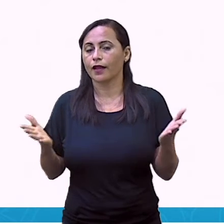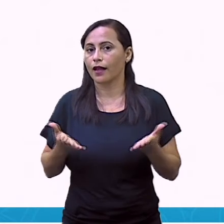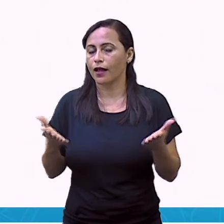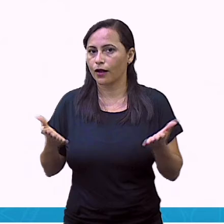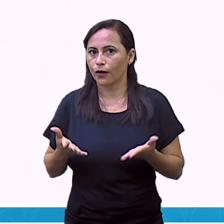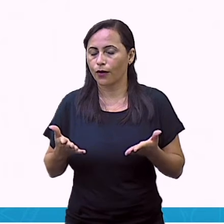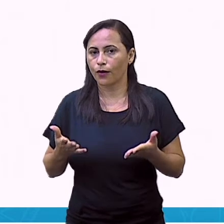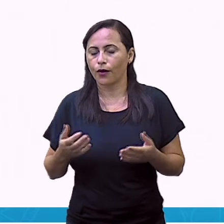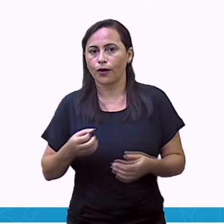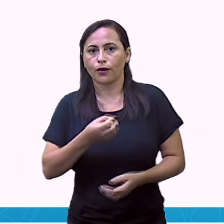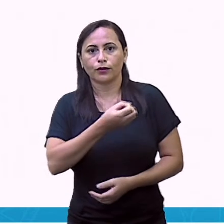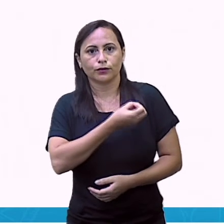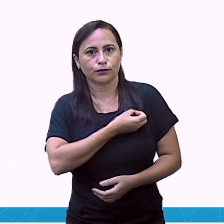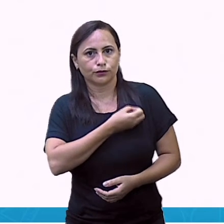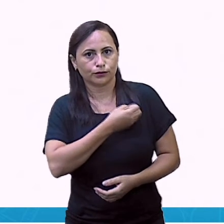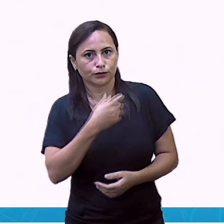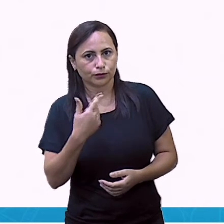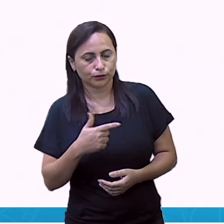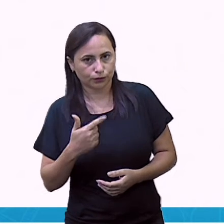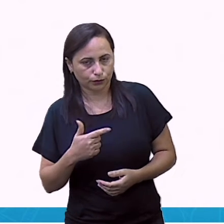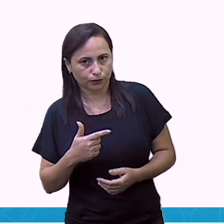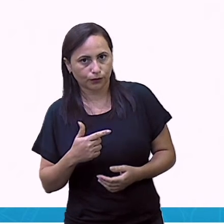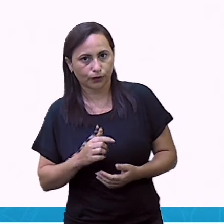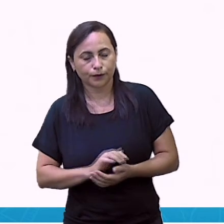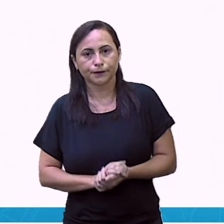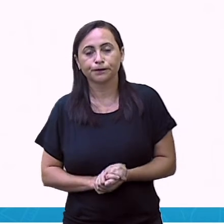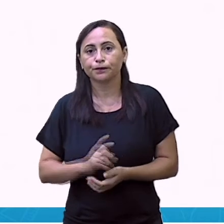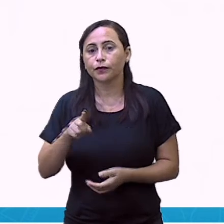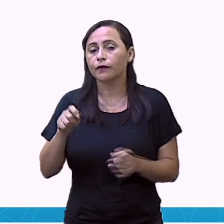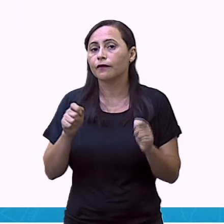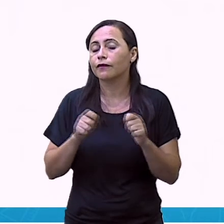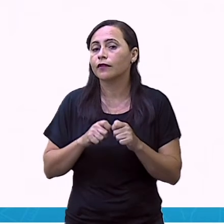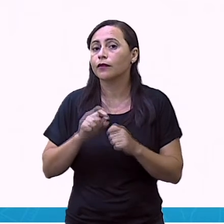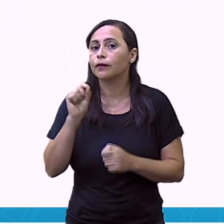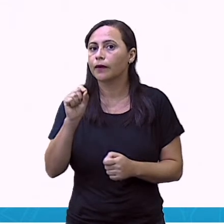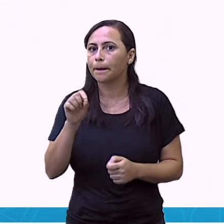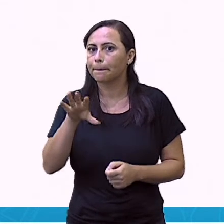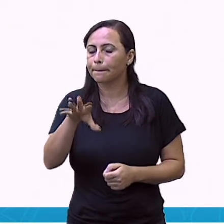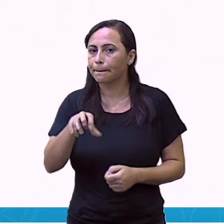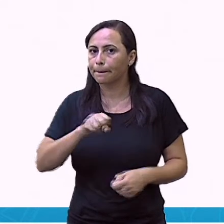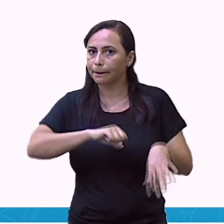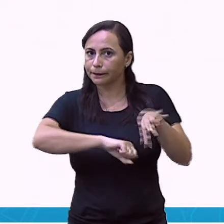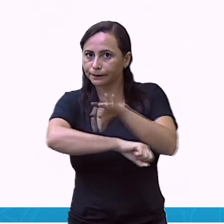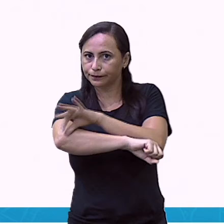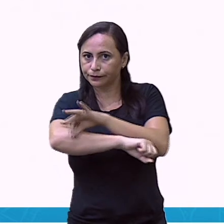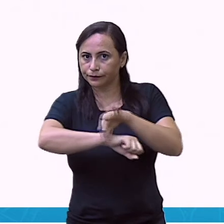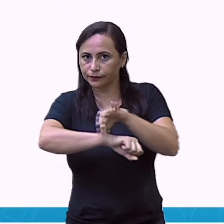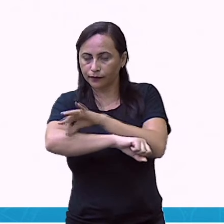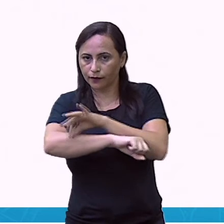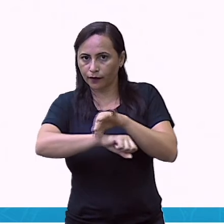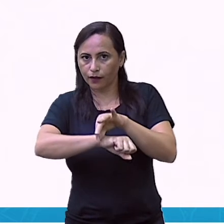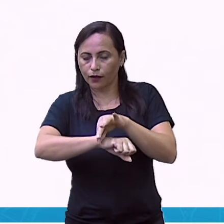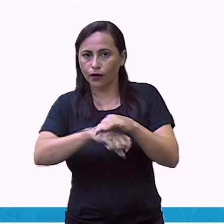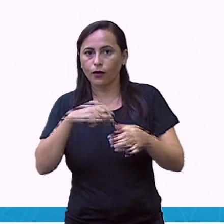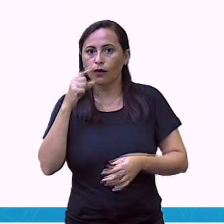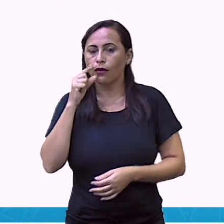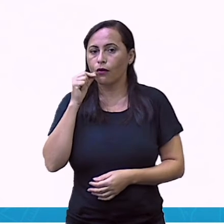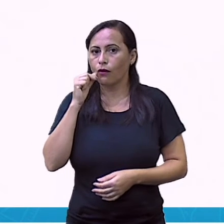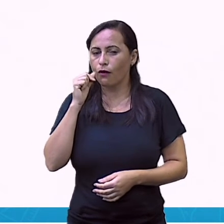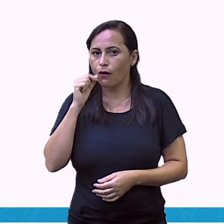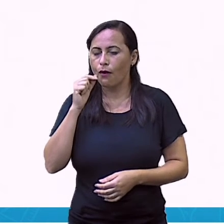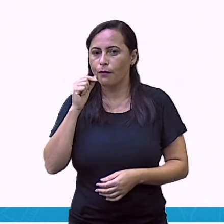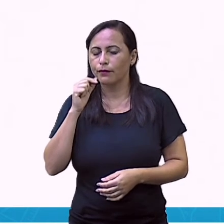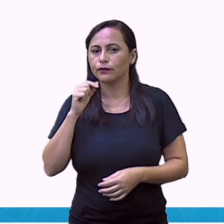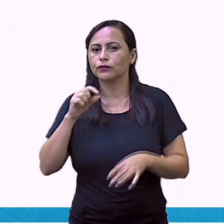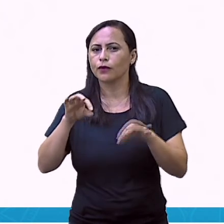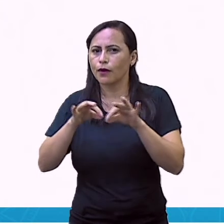Agora, para a nossa segunda atividade, pegue a sua régua e vamos medir alguns objetos escolares e registre no caderno.